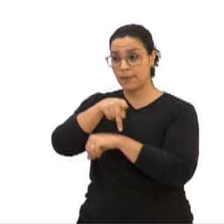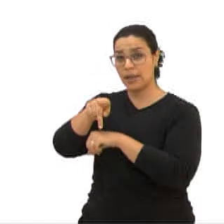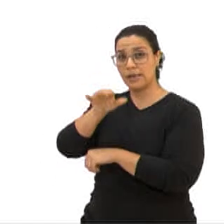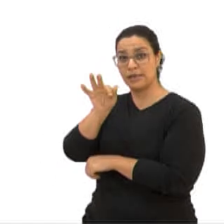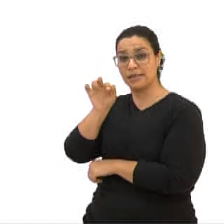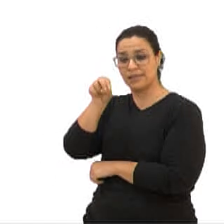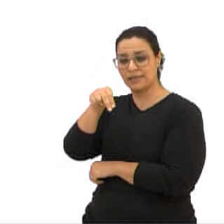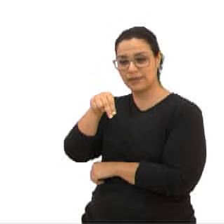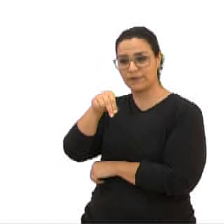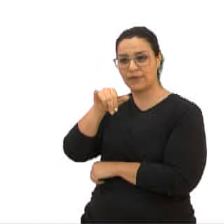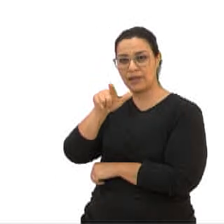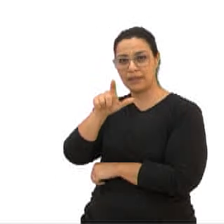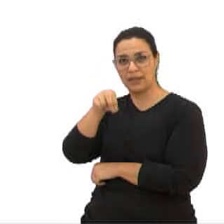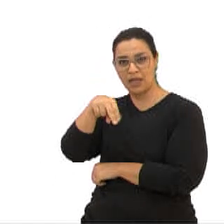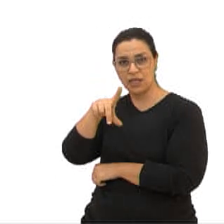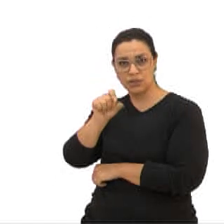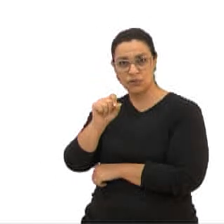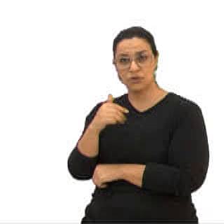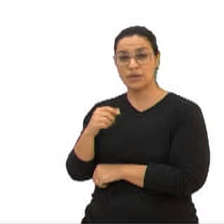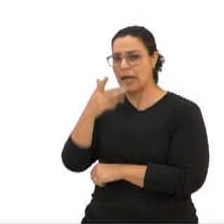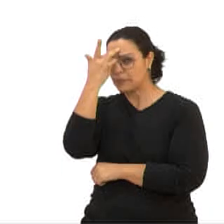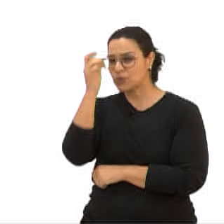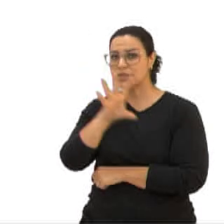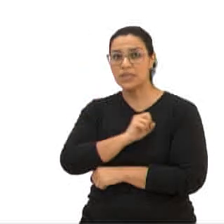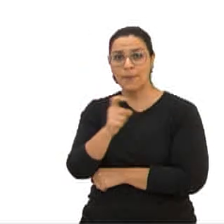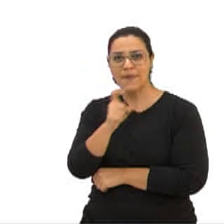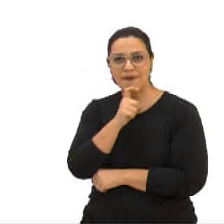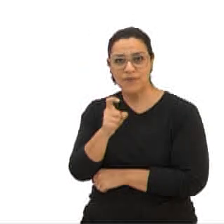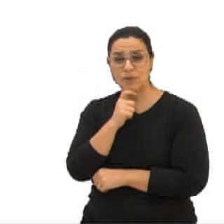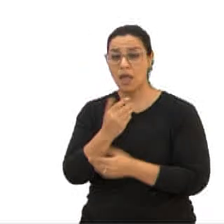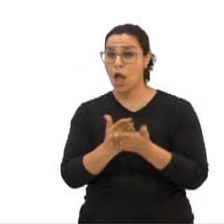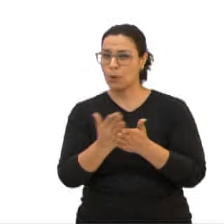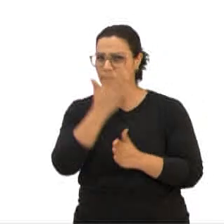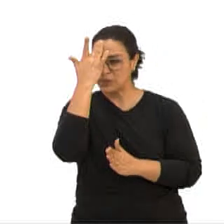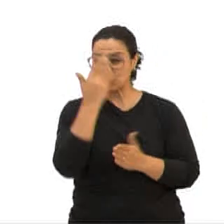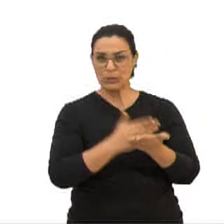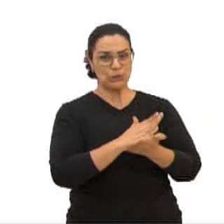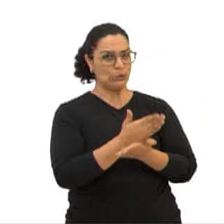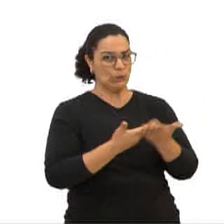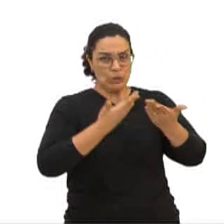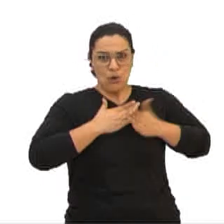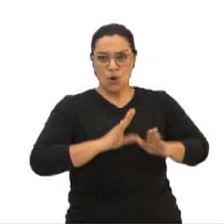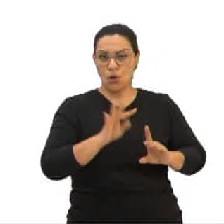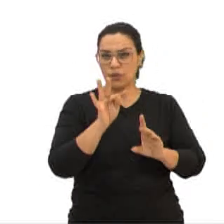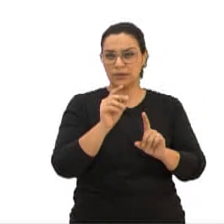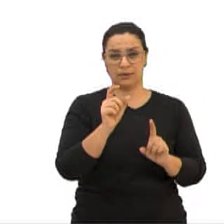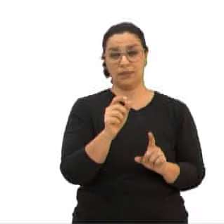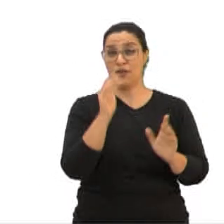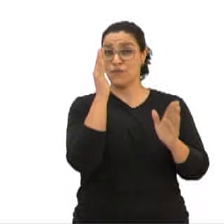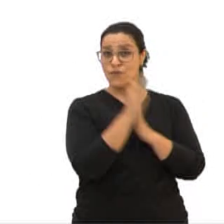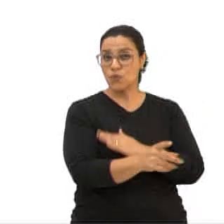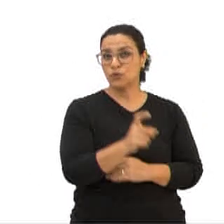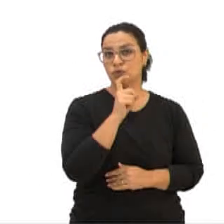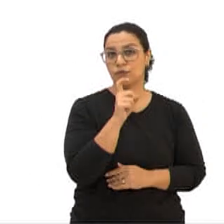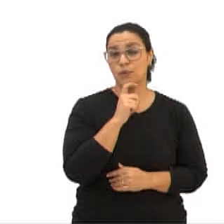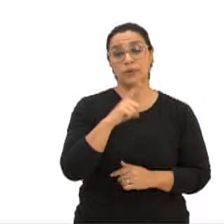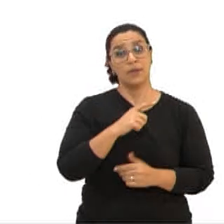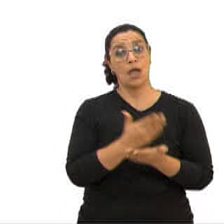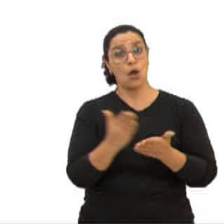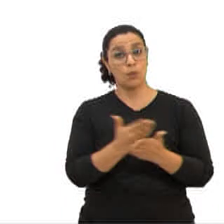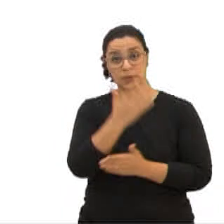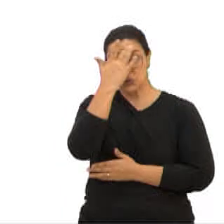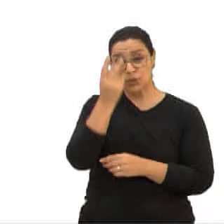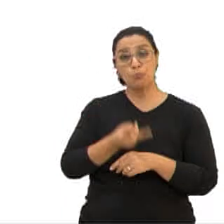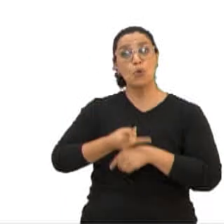está na rota dos amantes do frio. Se há quem se incomode com as baixas temperaturas e fuja do inverno, há também uma